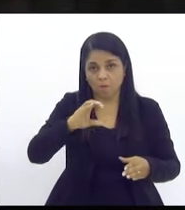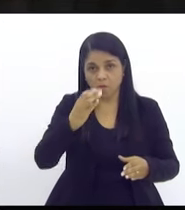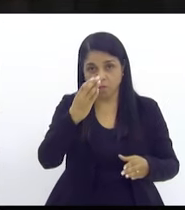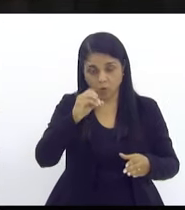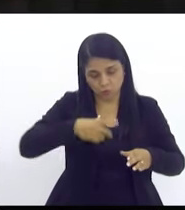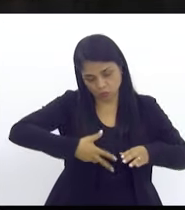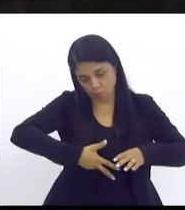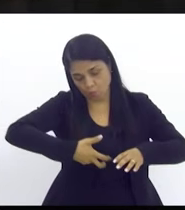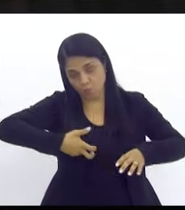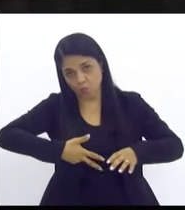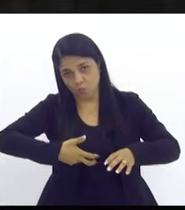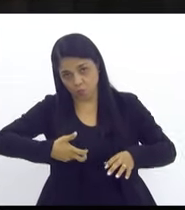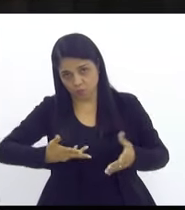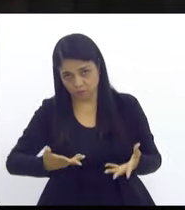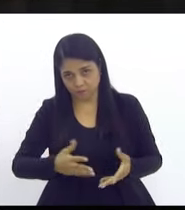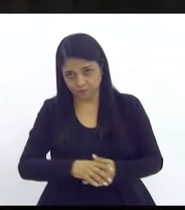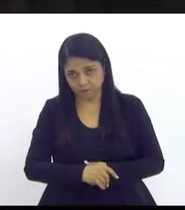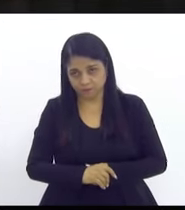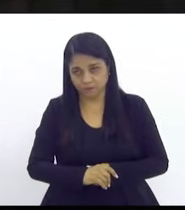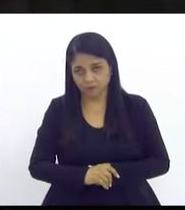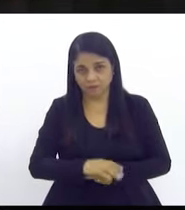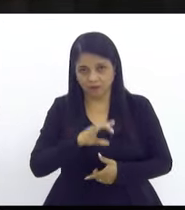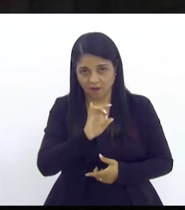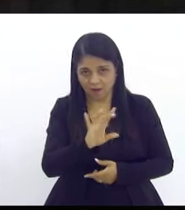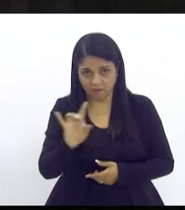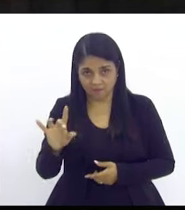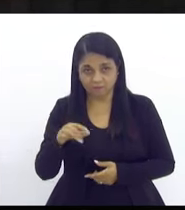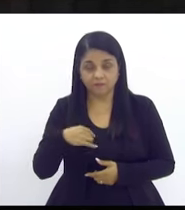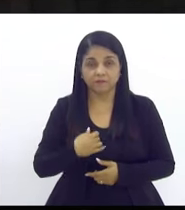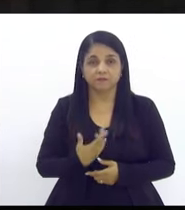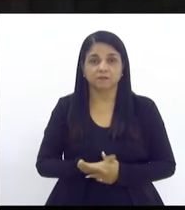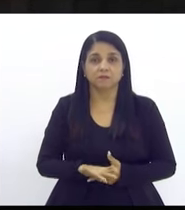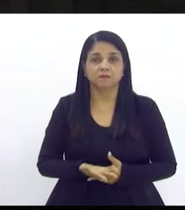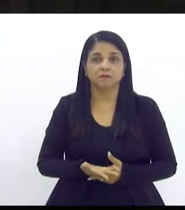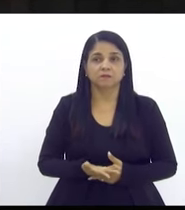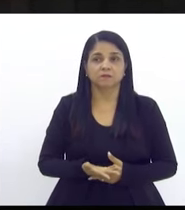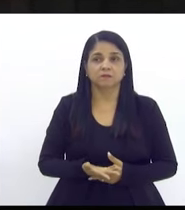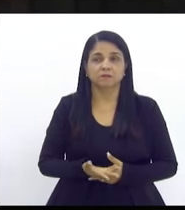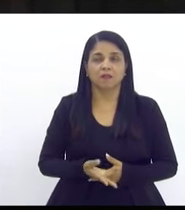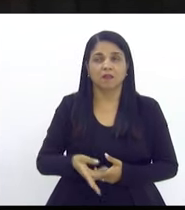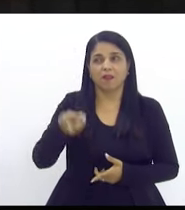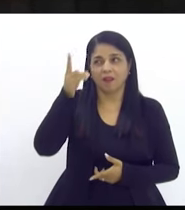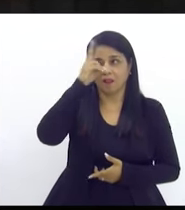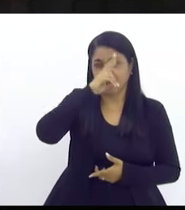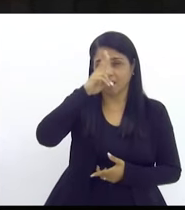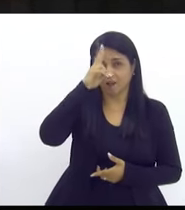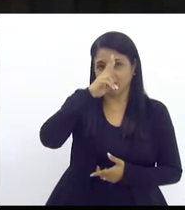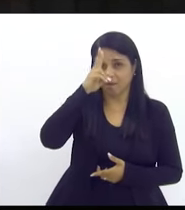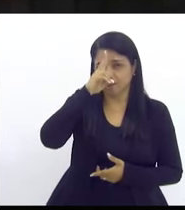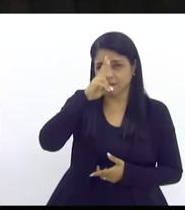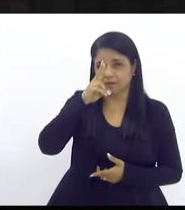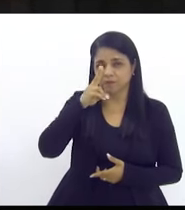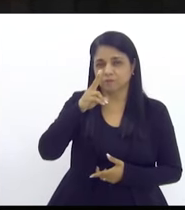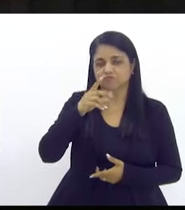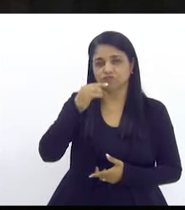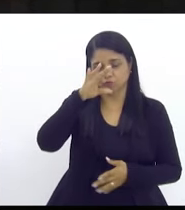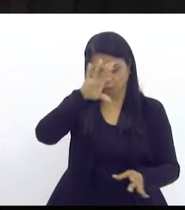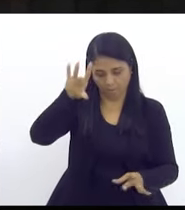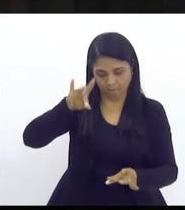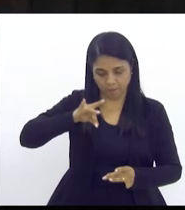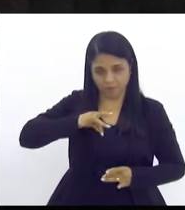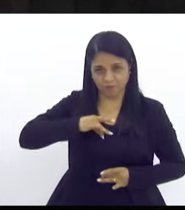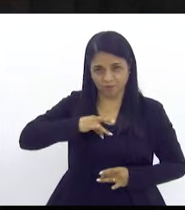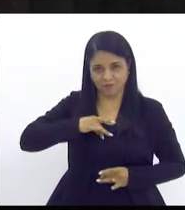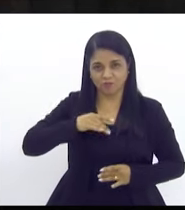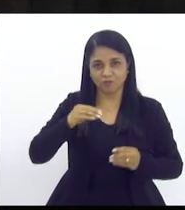explorado. Isto, na linguagem popular, me relembrando de um personagem de